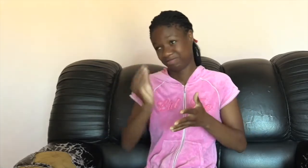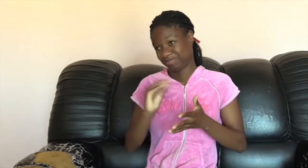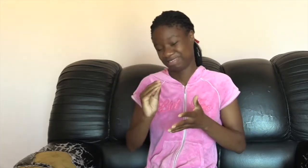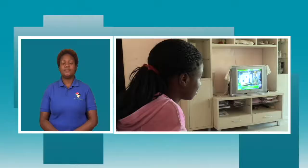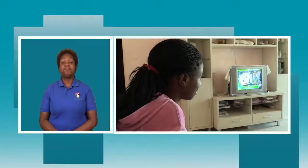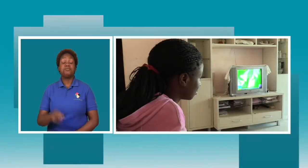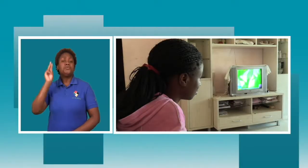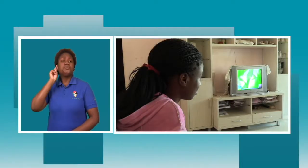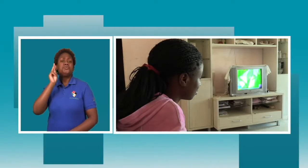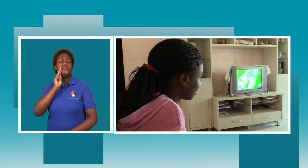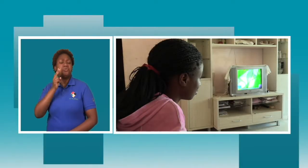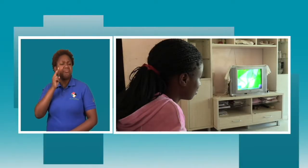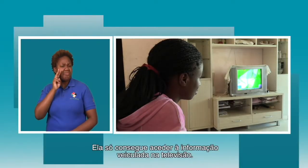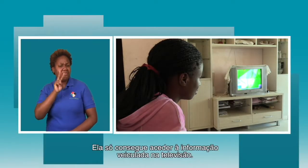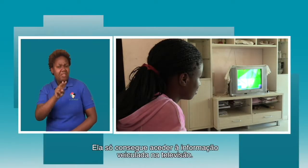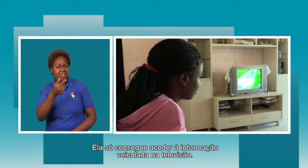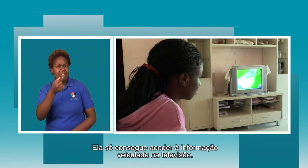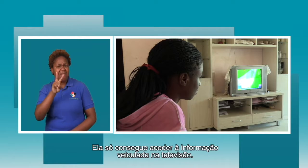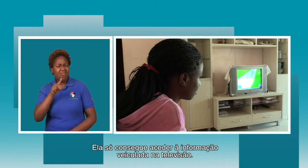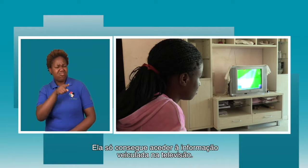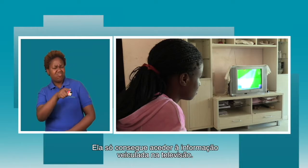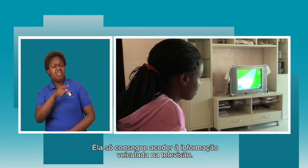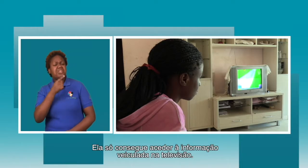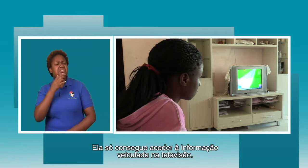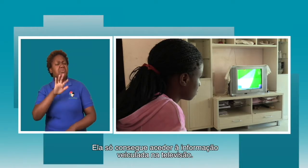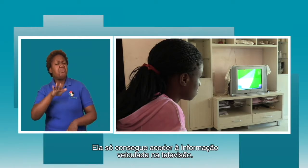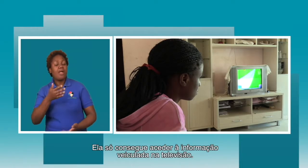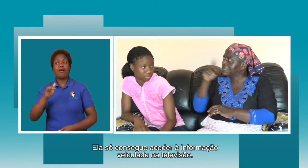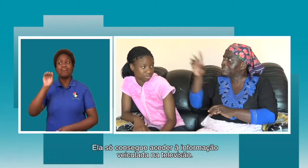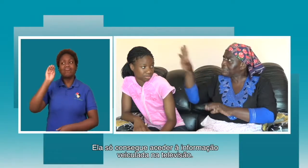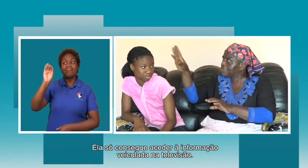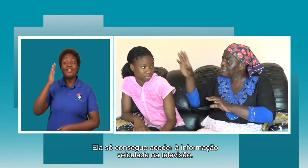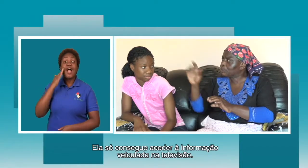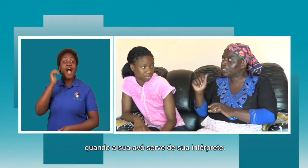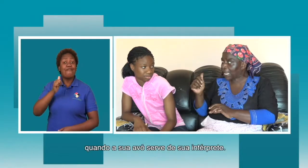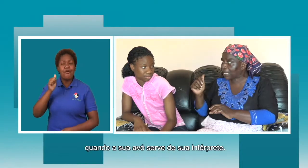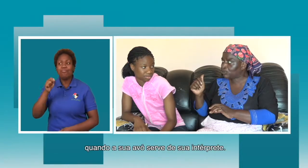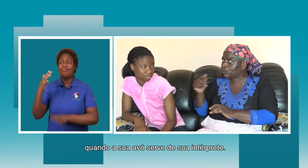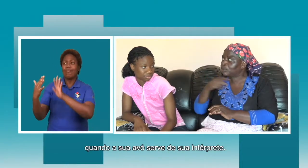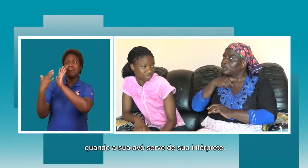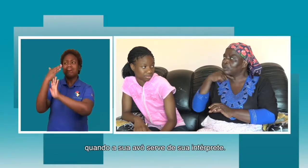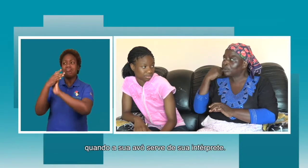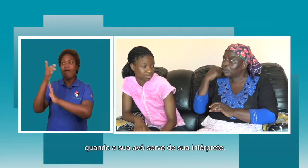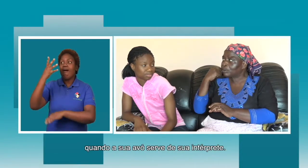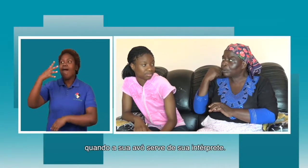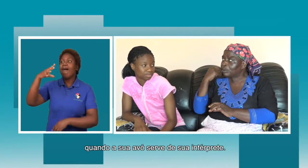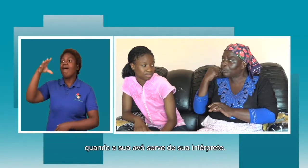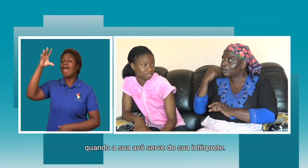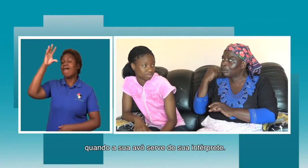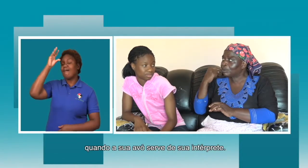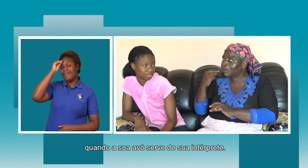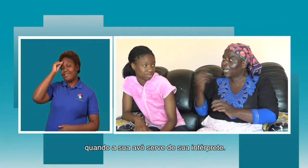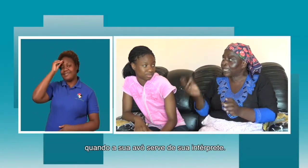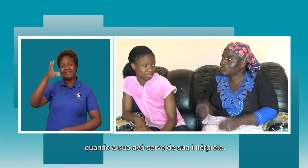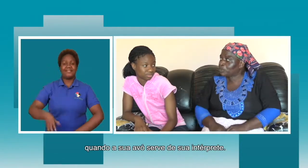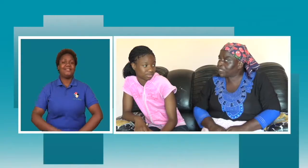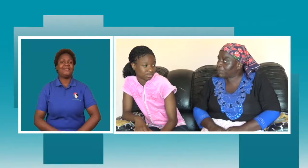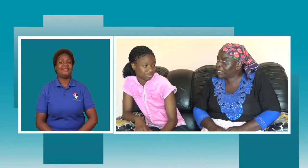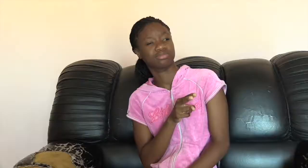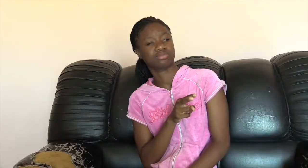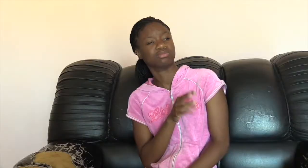consigo perceber ela só consegue aceder à informação veiculada na televisão quando a sua avó serve de sua